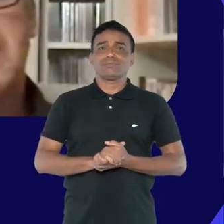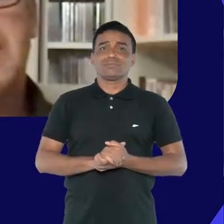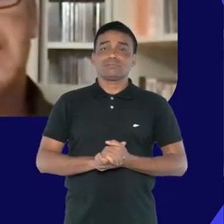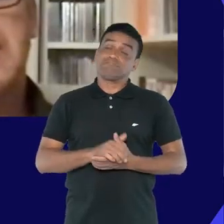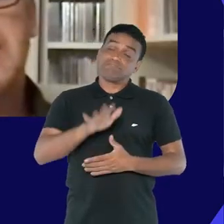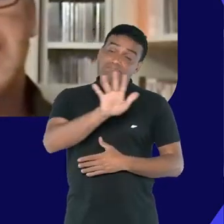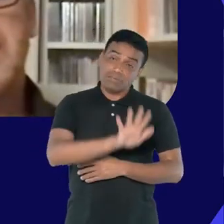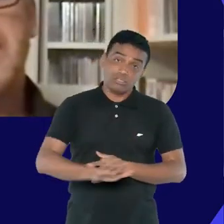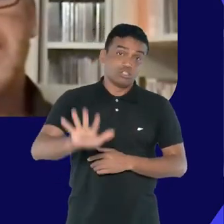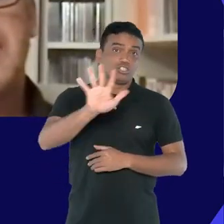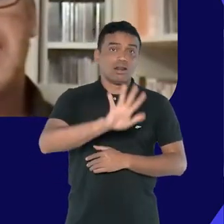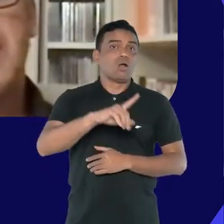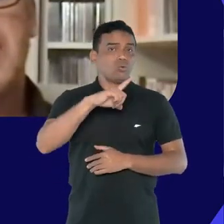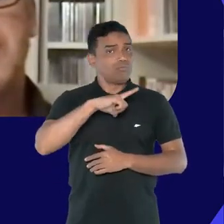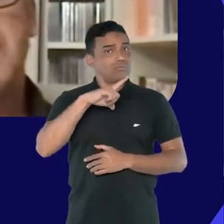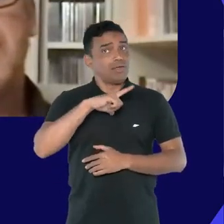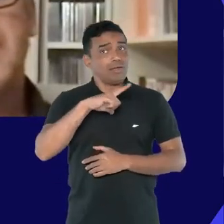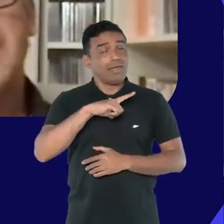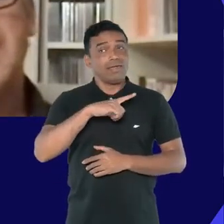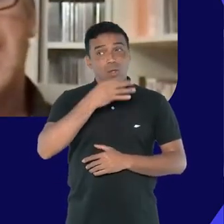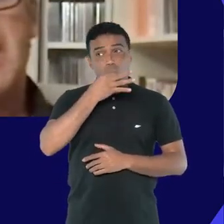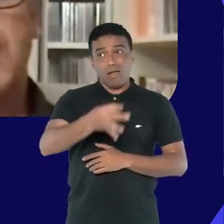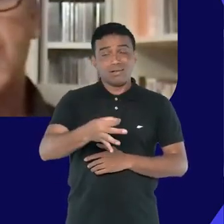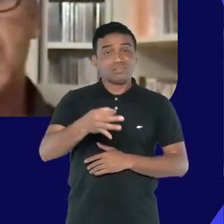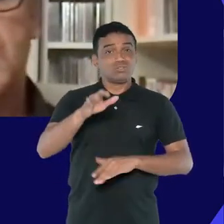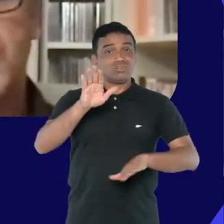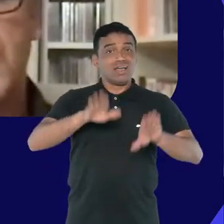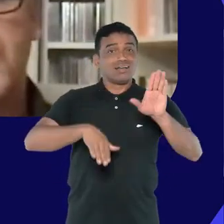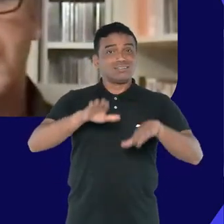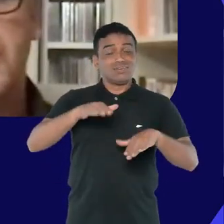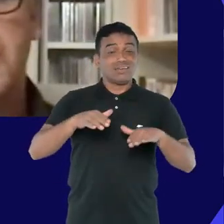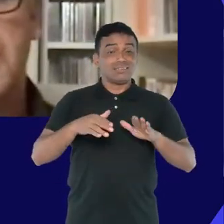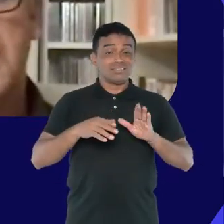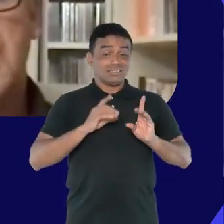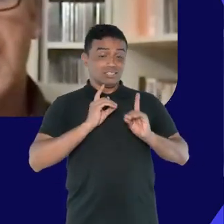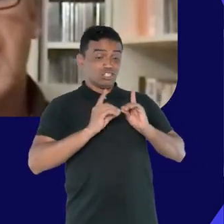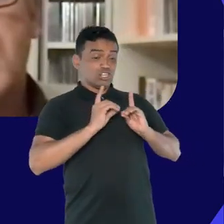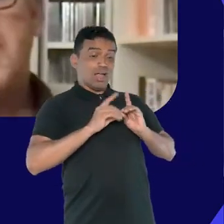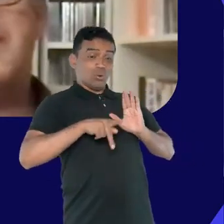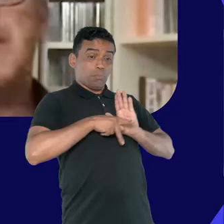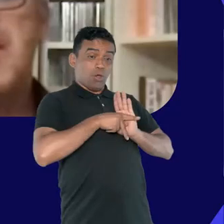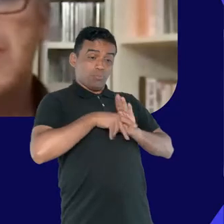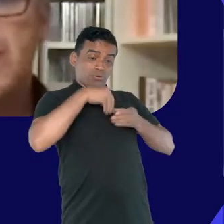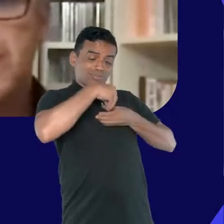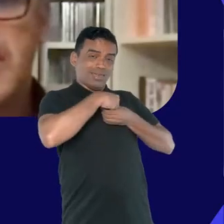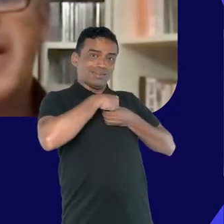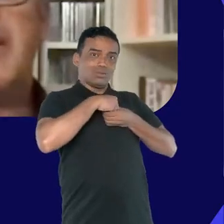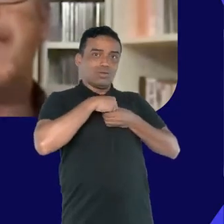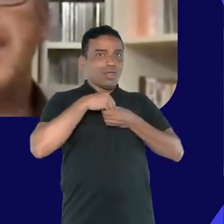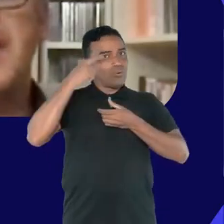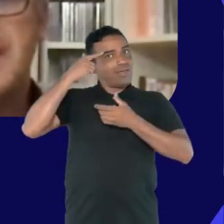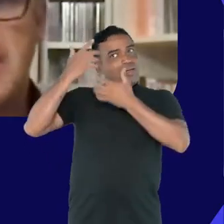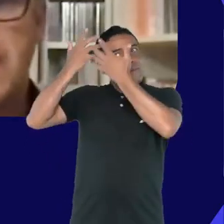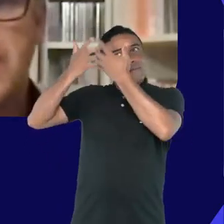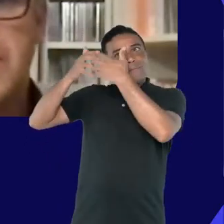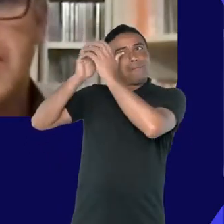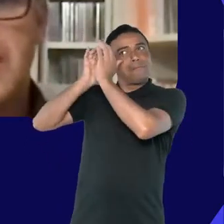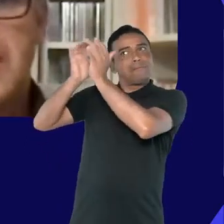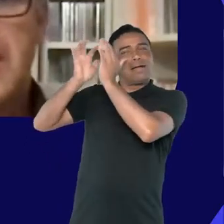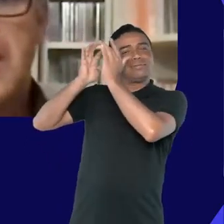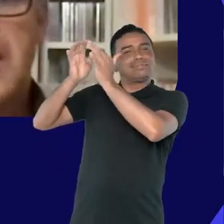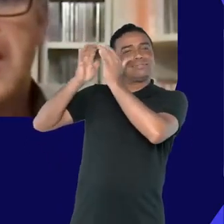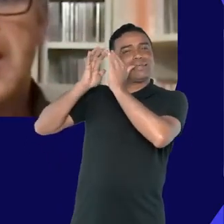geral, termos eu acho que muitas vezes esse diálogo connosco próprios é o pensamento, é a